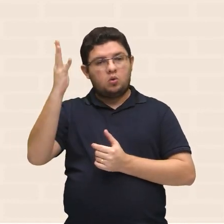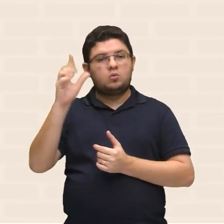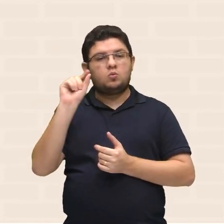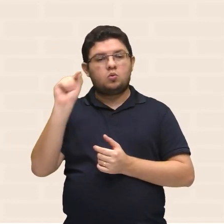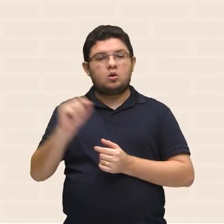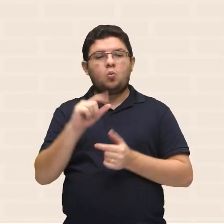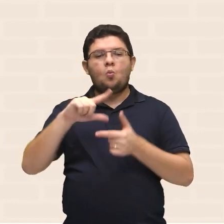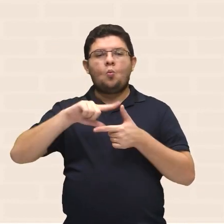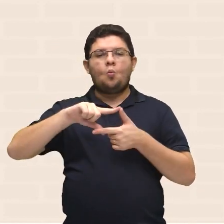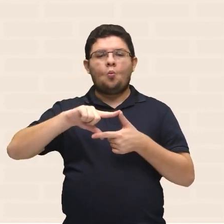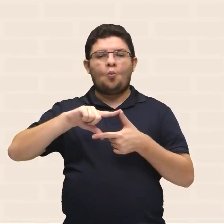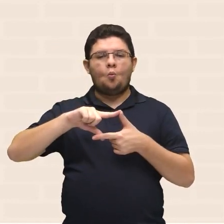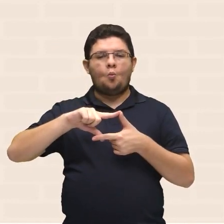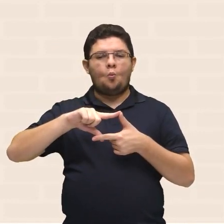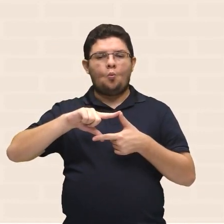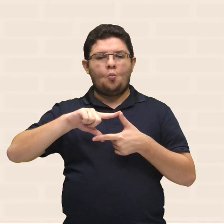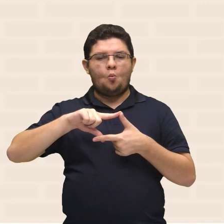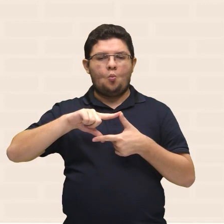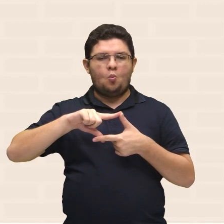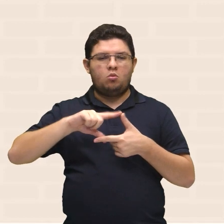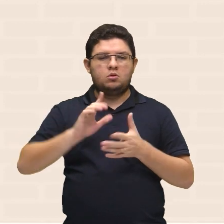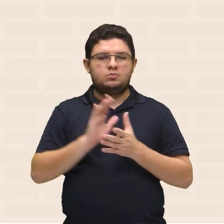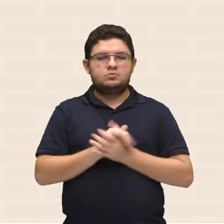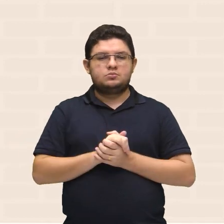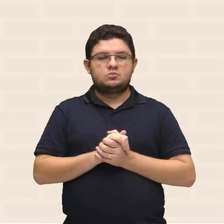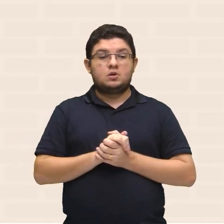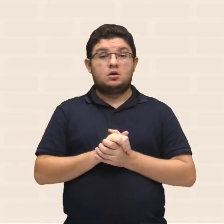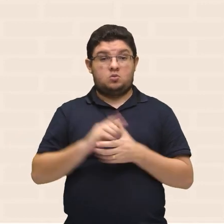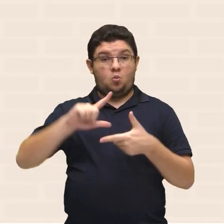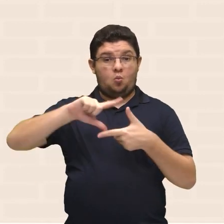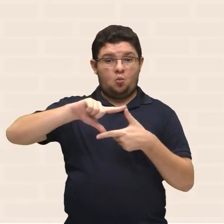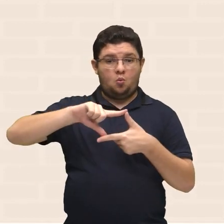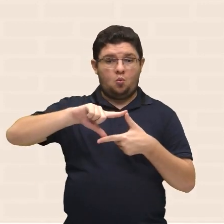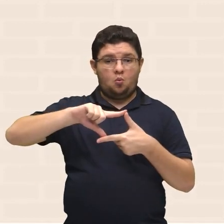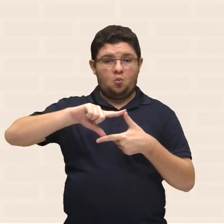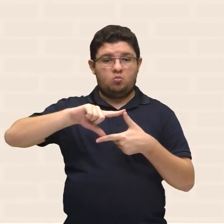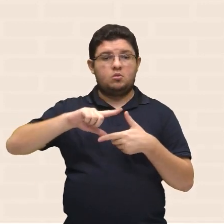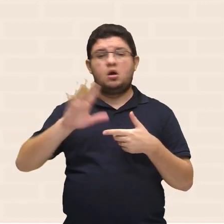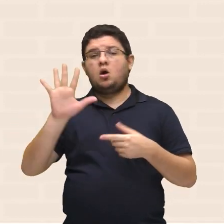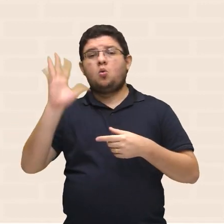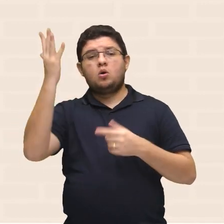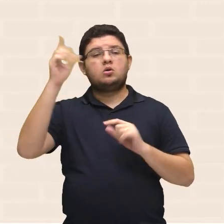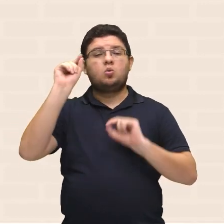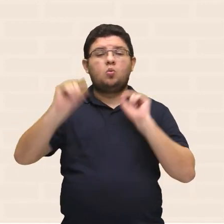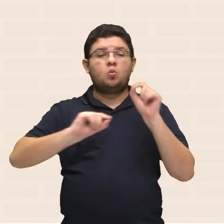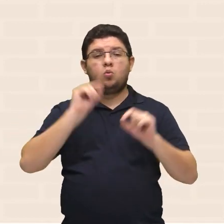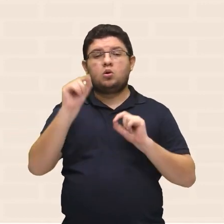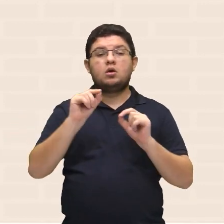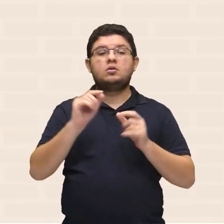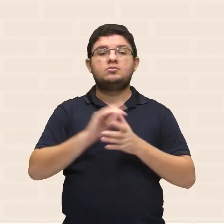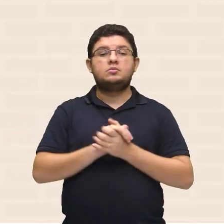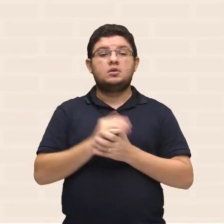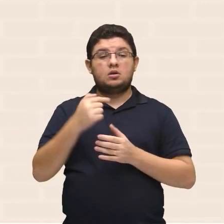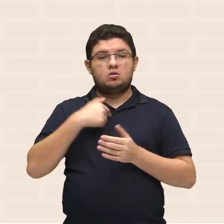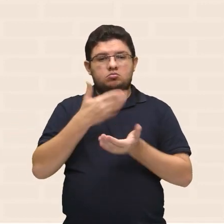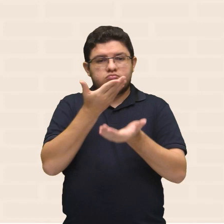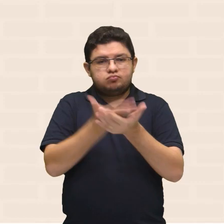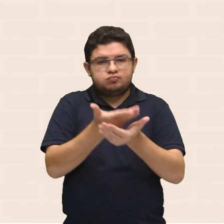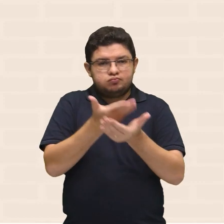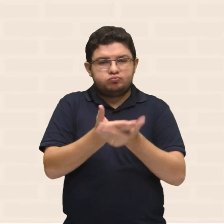a me isolar, tá bom? Eu me isolando, o que acontece? Eu vou ter um prejuízo